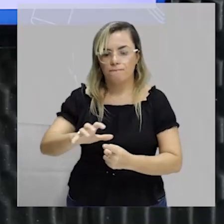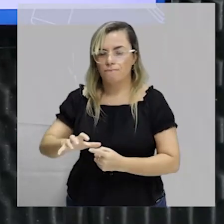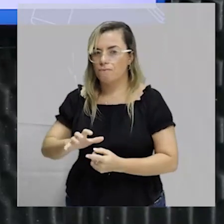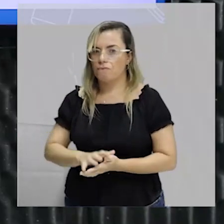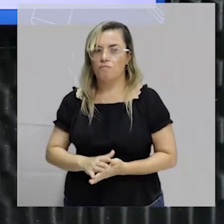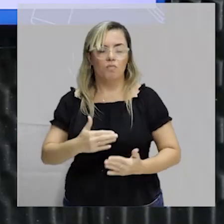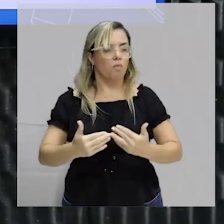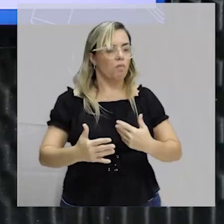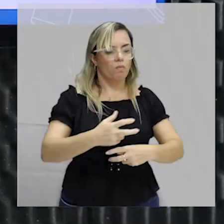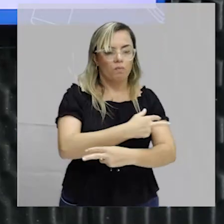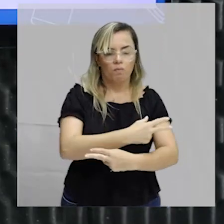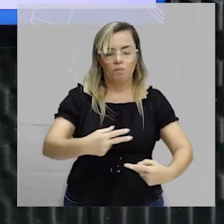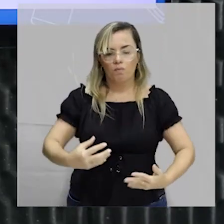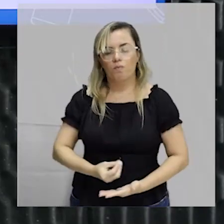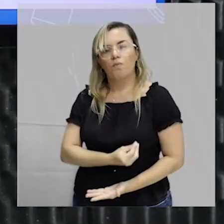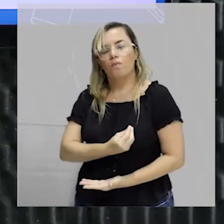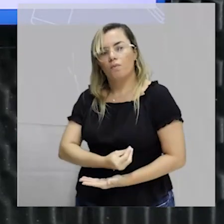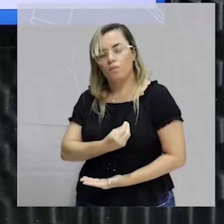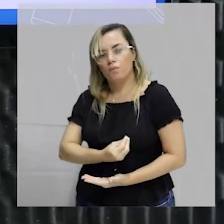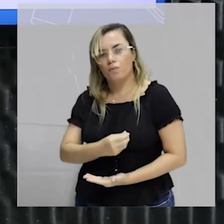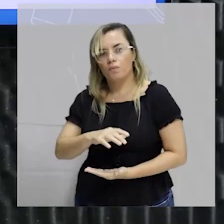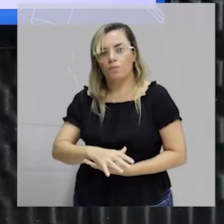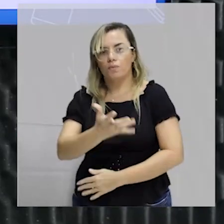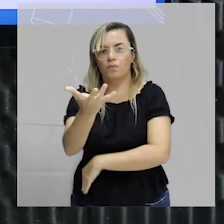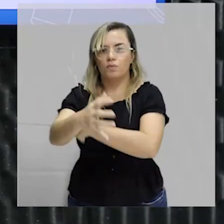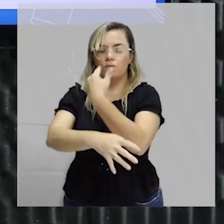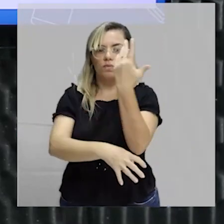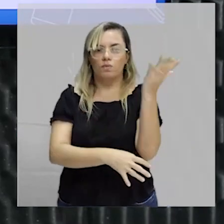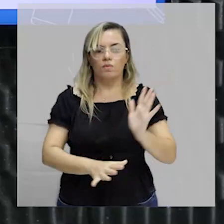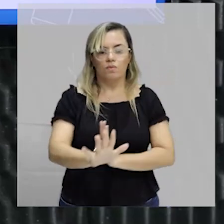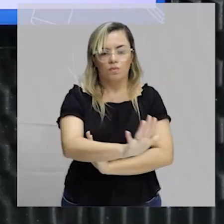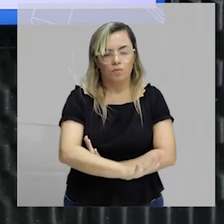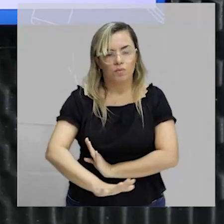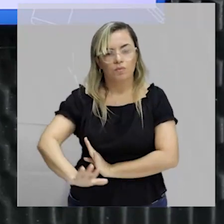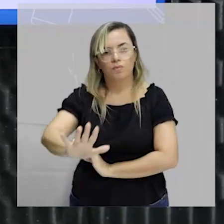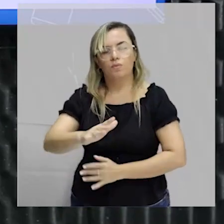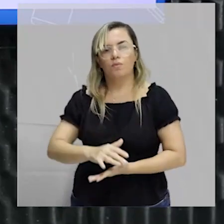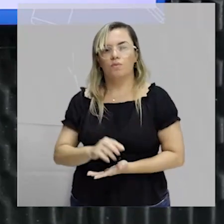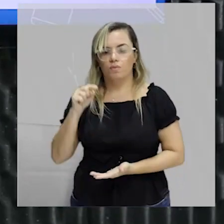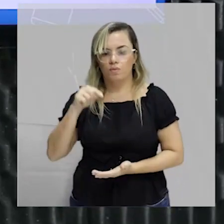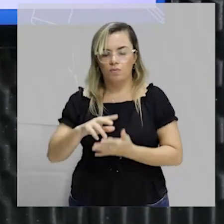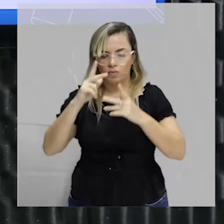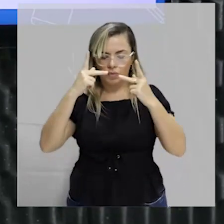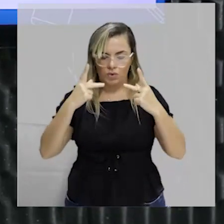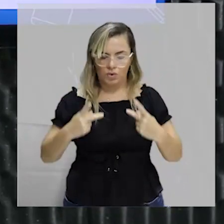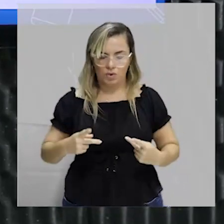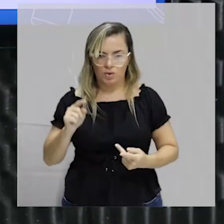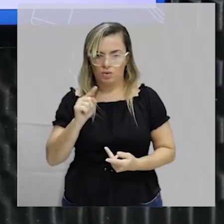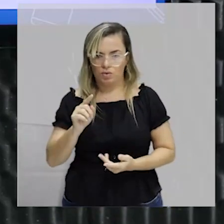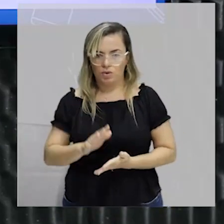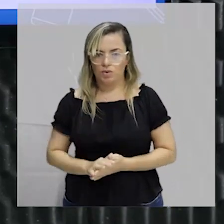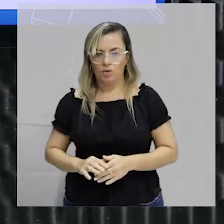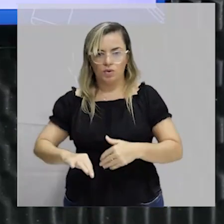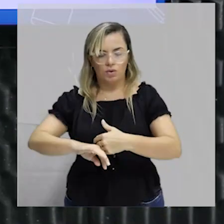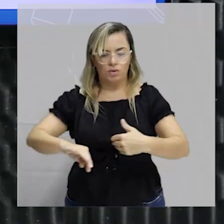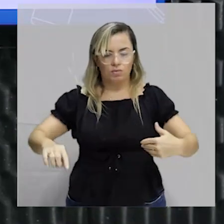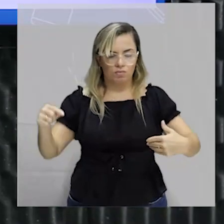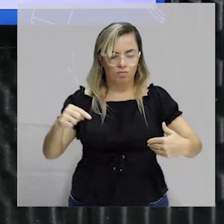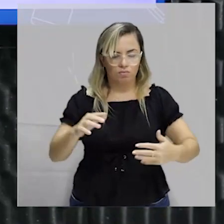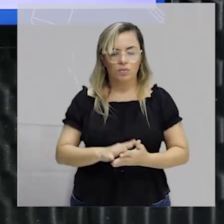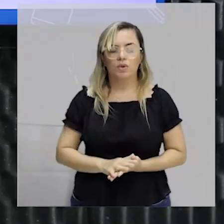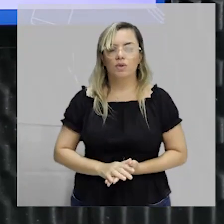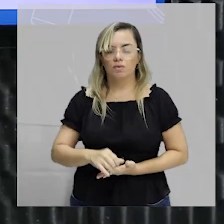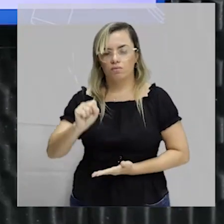indivíduo que está ali sobrevivendo no ambiente. Então, os seres humanos eles não estão livres de sofrer